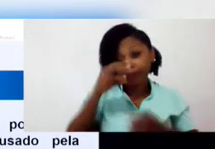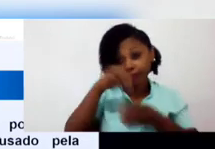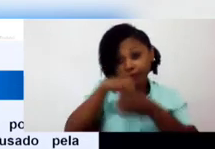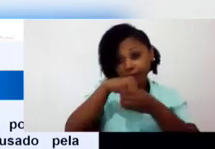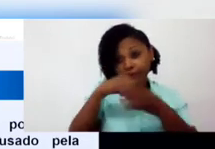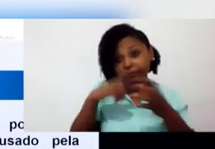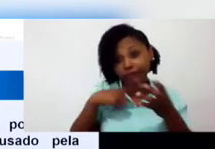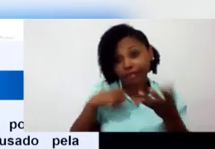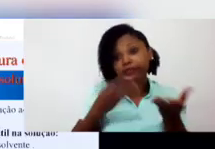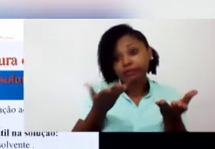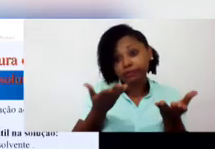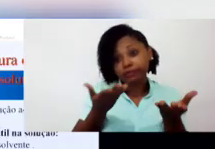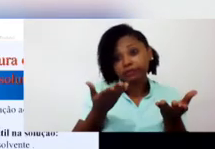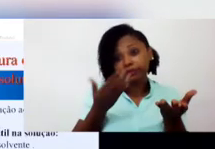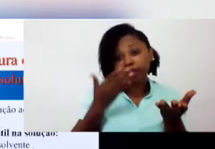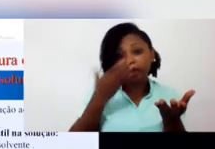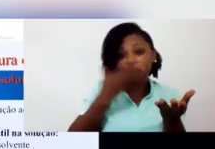ok?